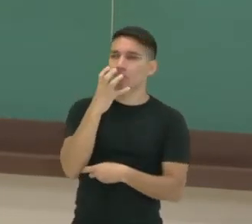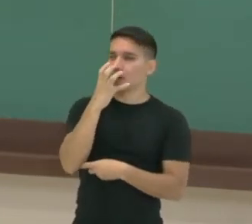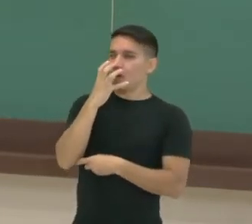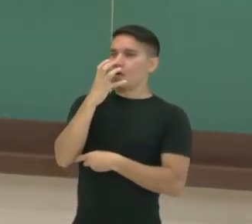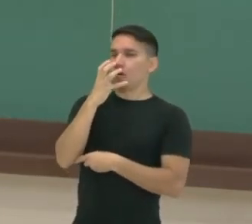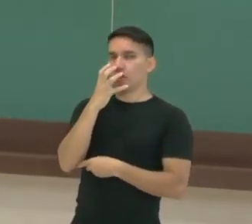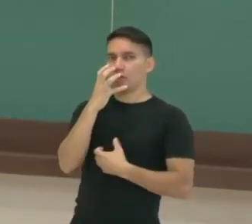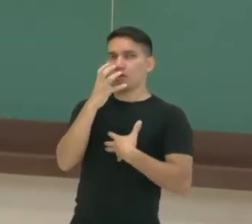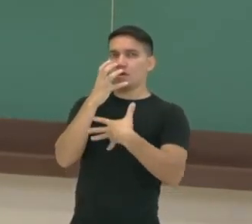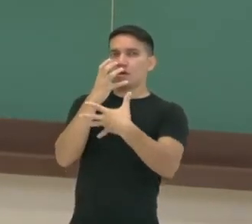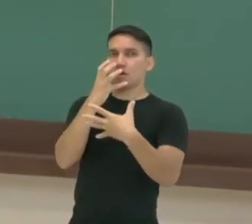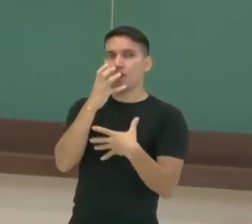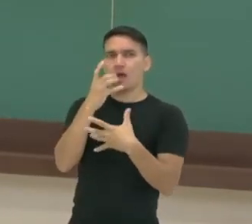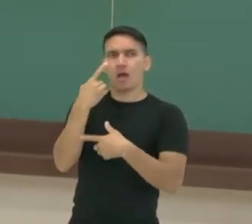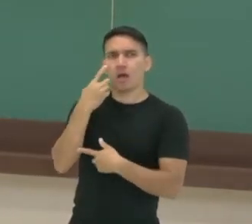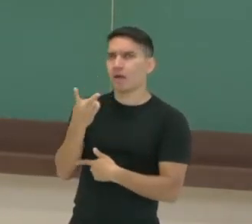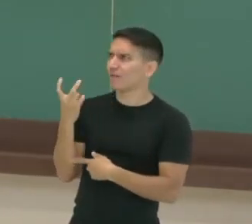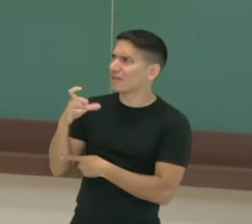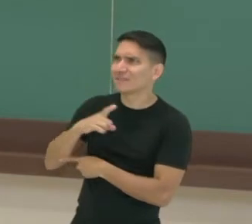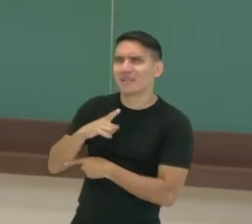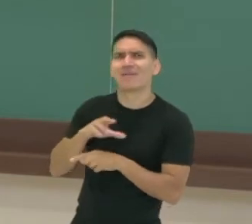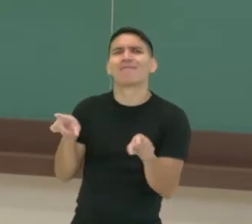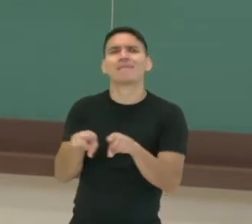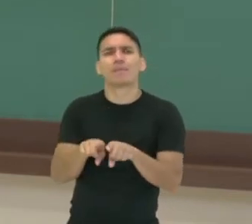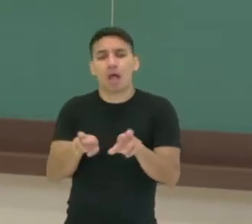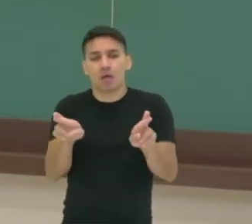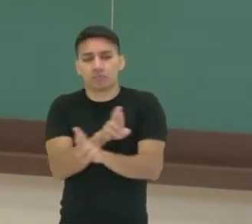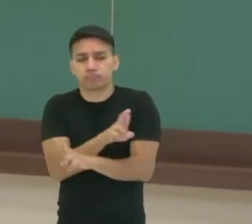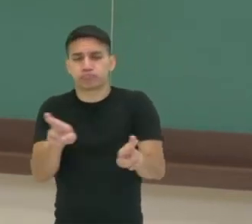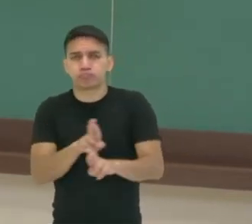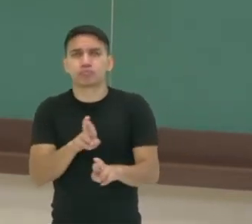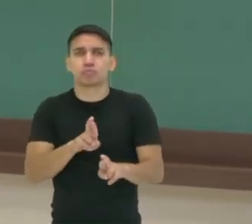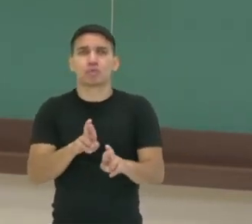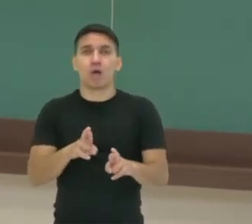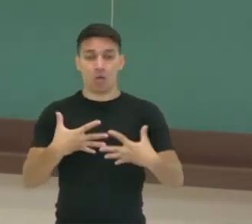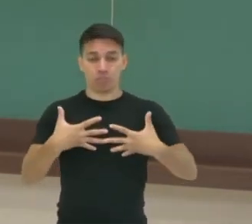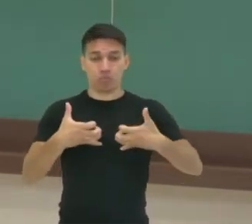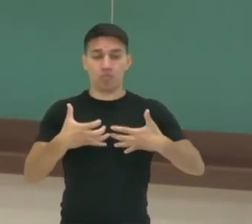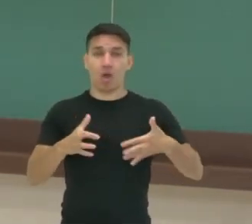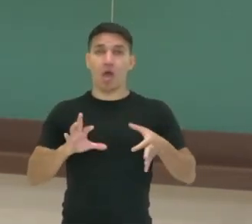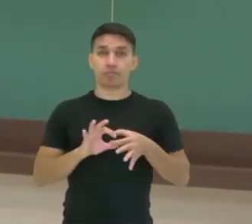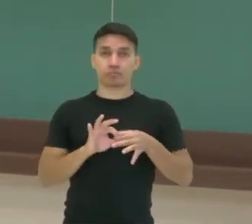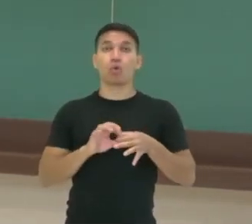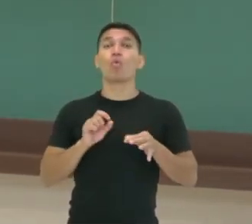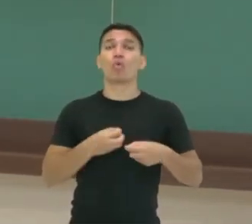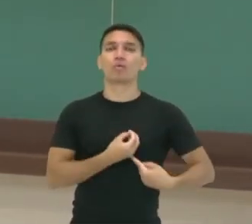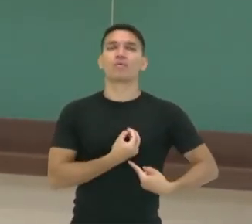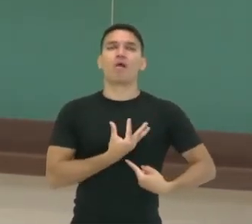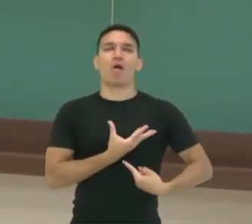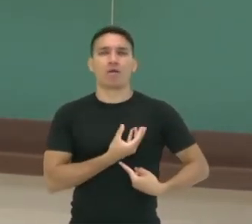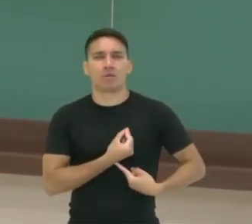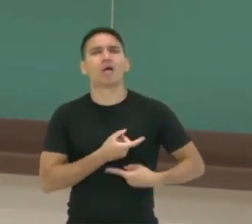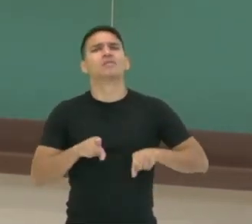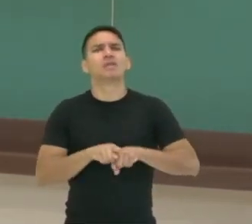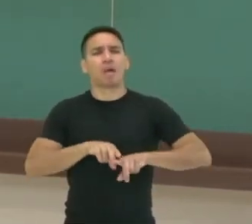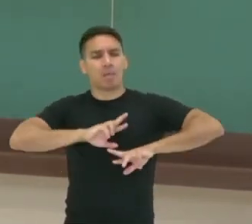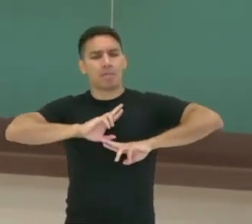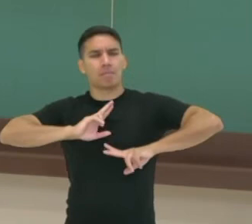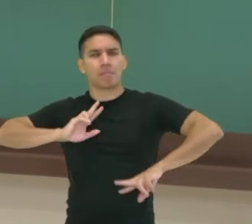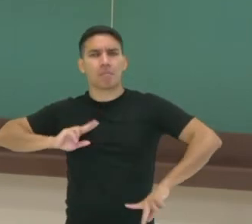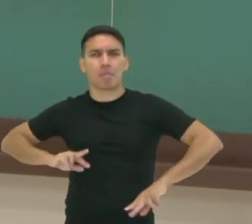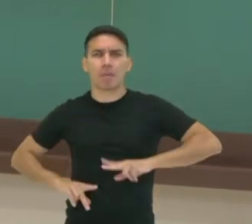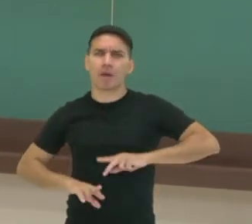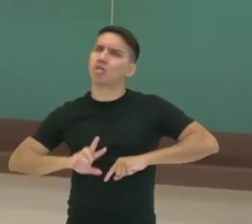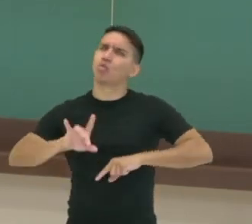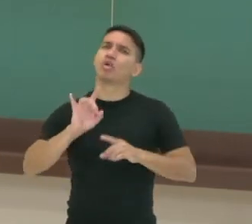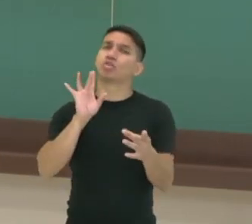os músculos que estão associados ao coração e a outras partes do corpo, não necessariamente só